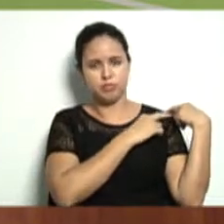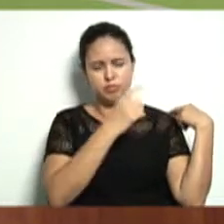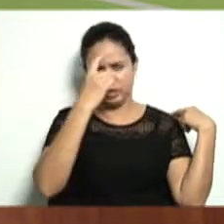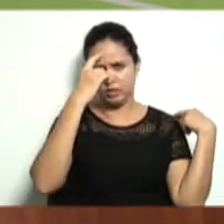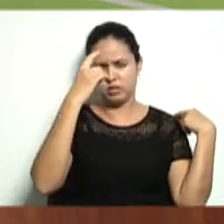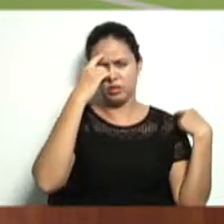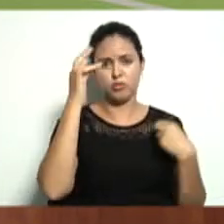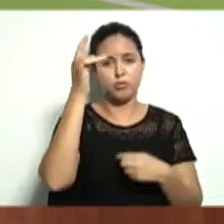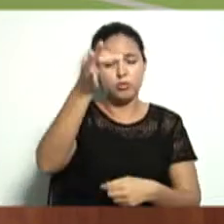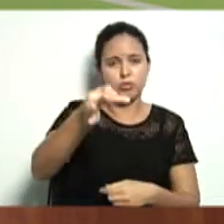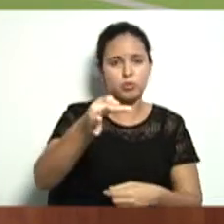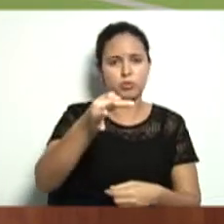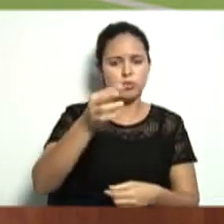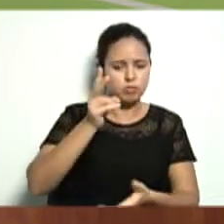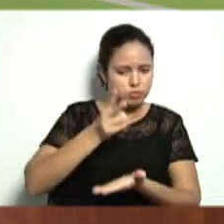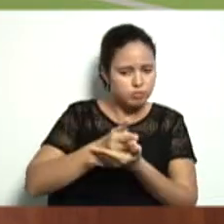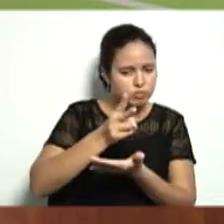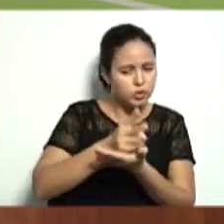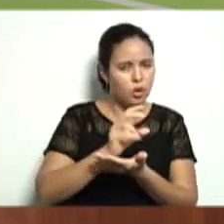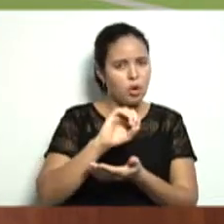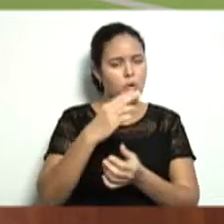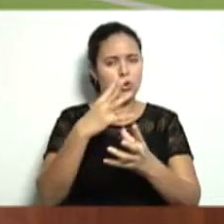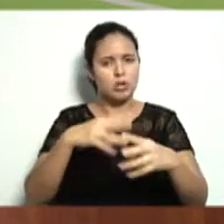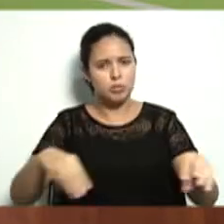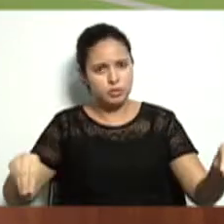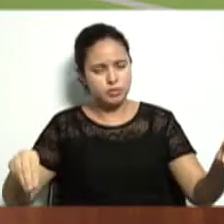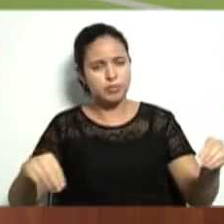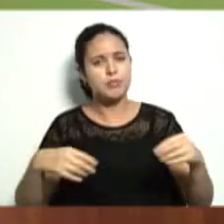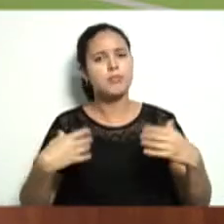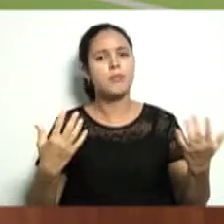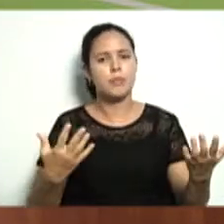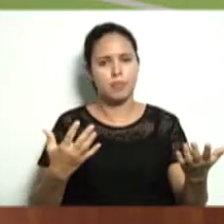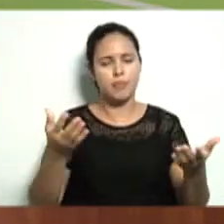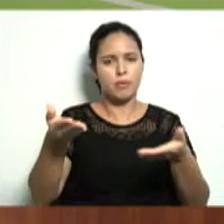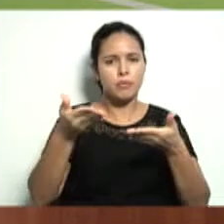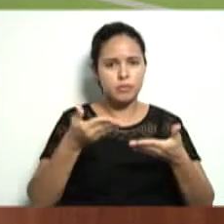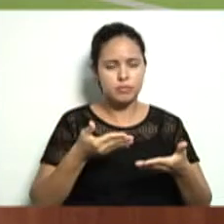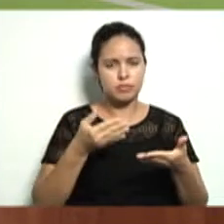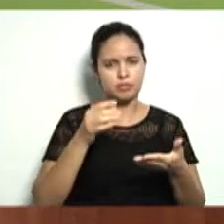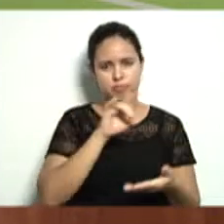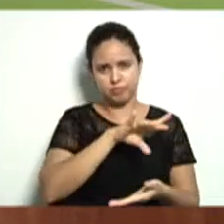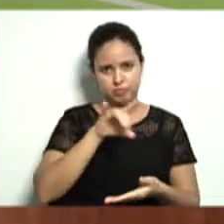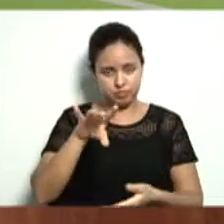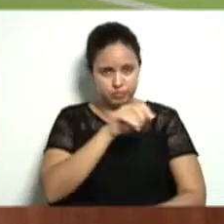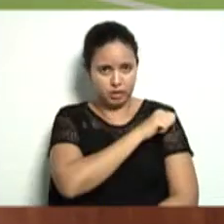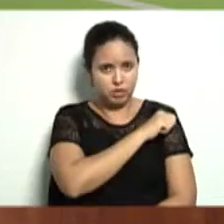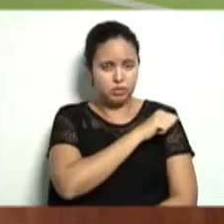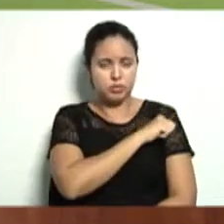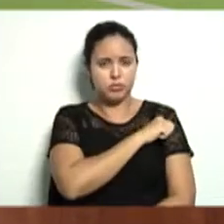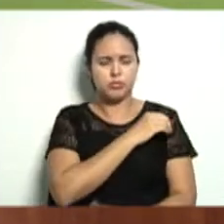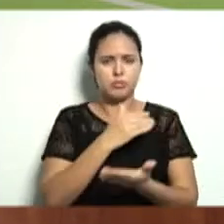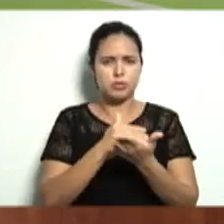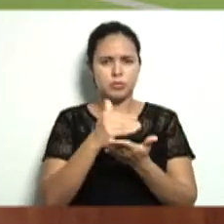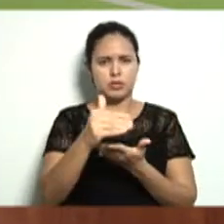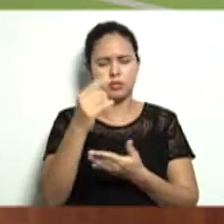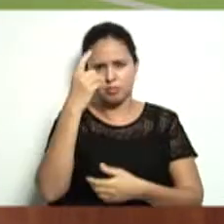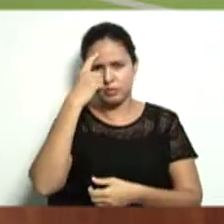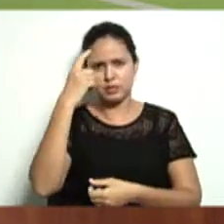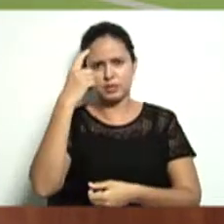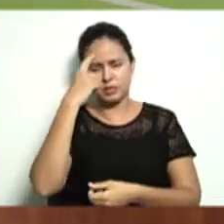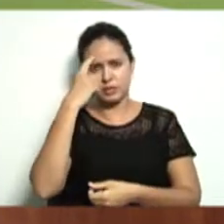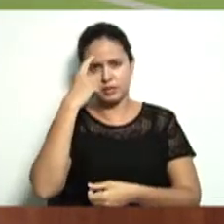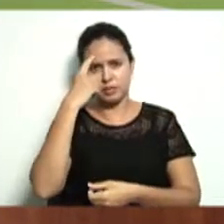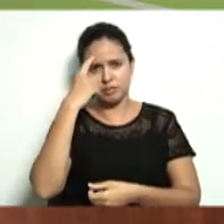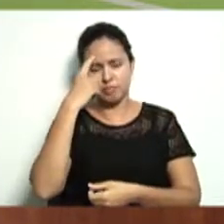responsabilidade. E esse é o convite que a gente utiliza, que a gente traz para você, de começar a pensar essas